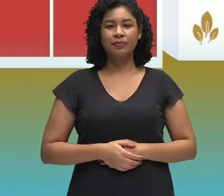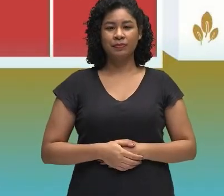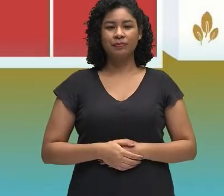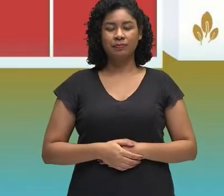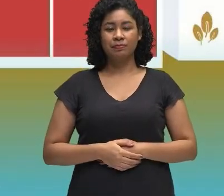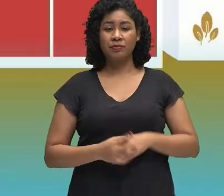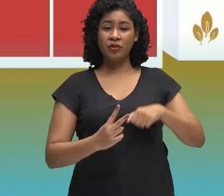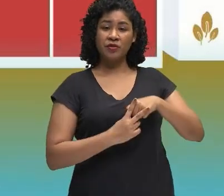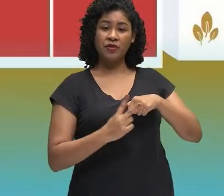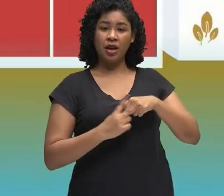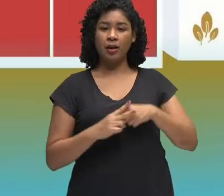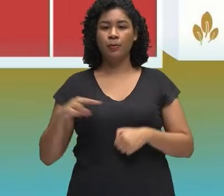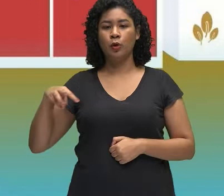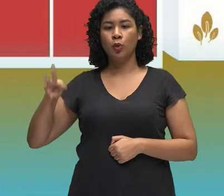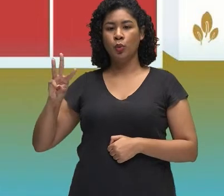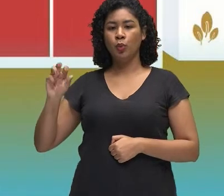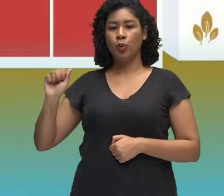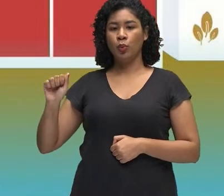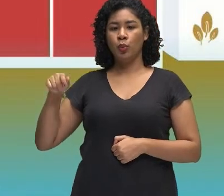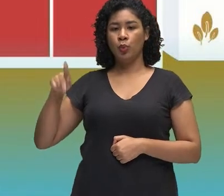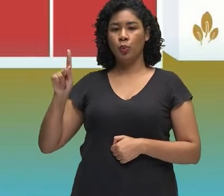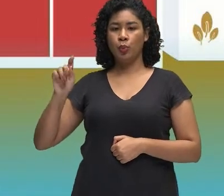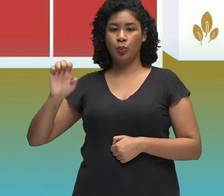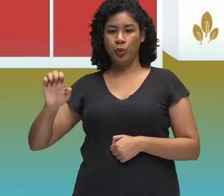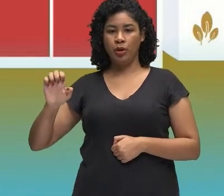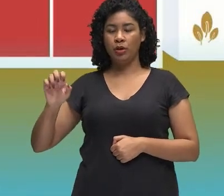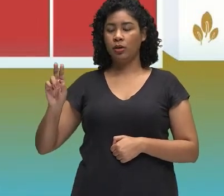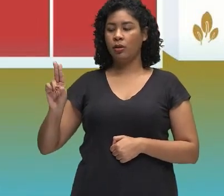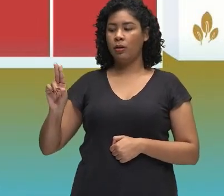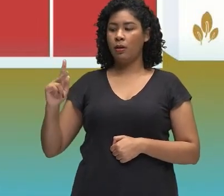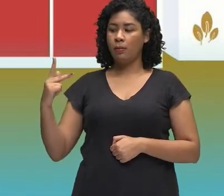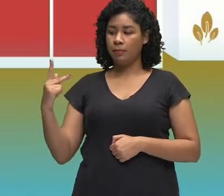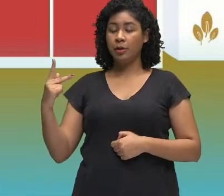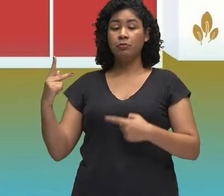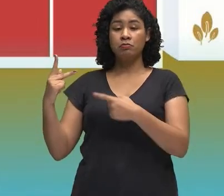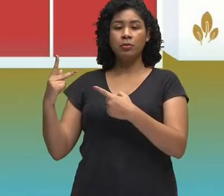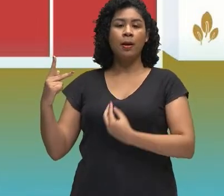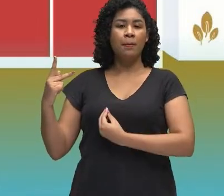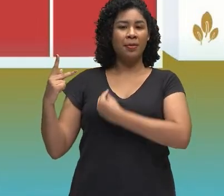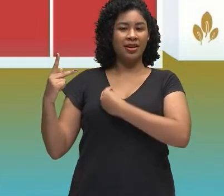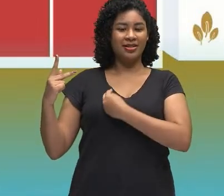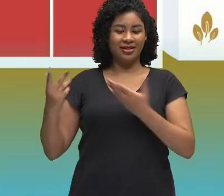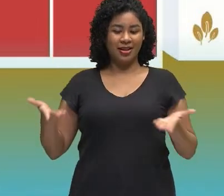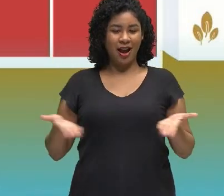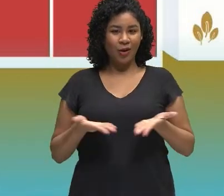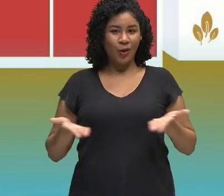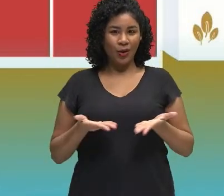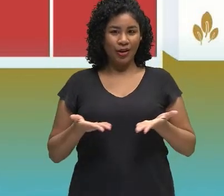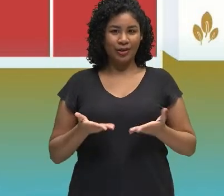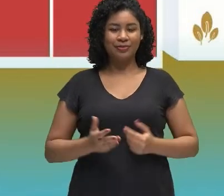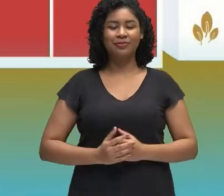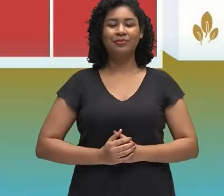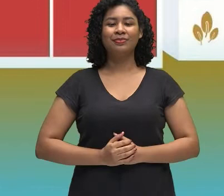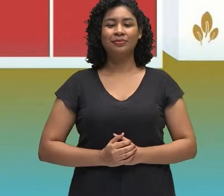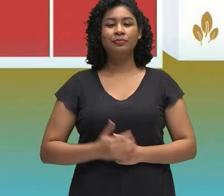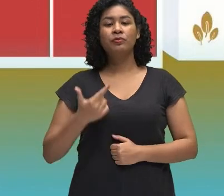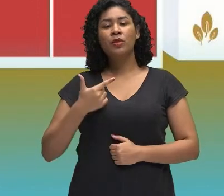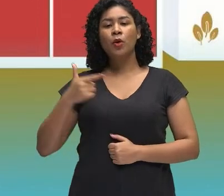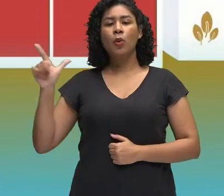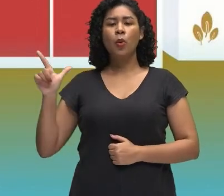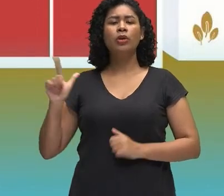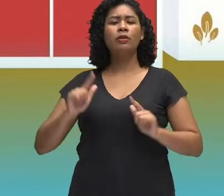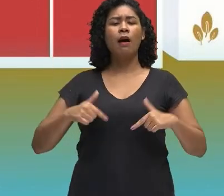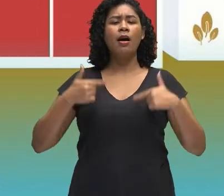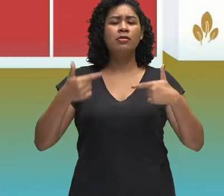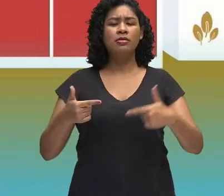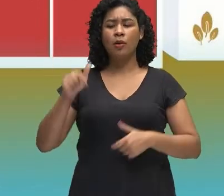wake up é a forma do presente. Tudo bem? Wake up. Vamos ver mais uma outra atividade da Portira